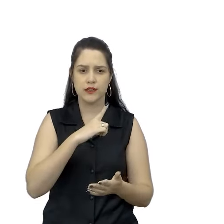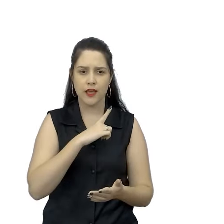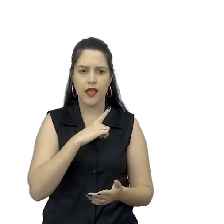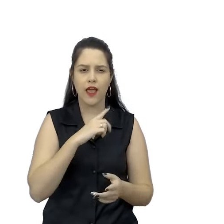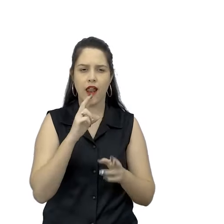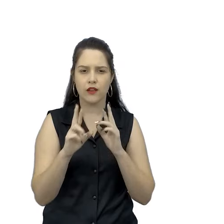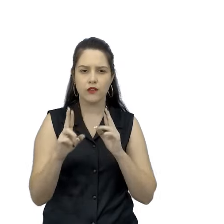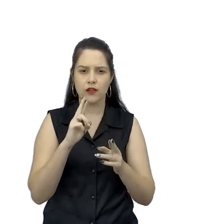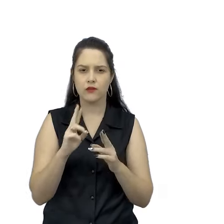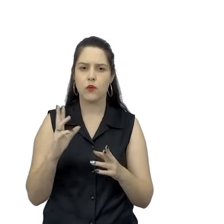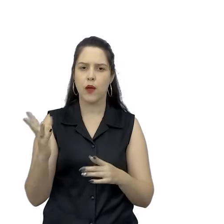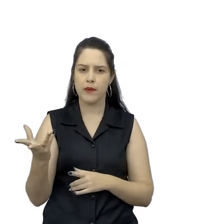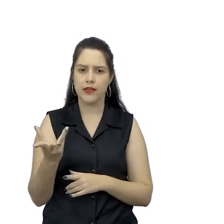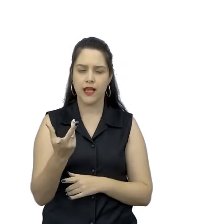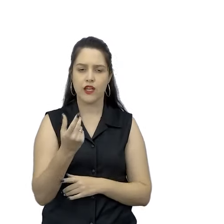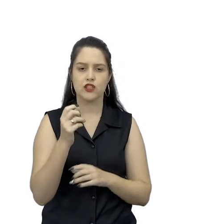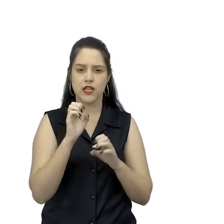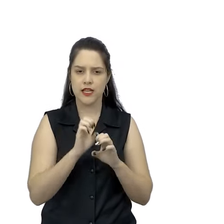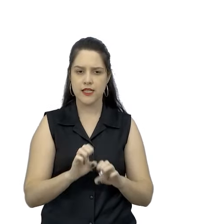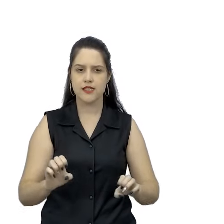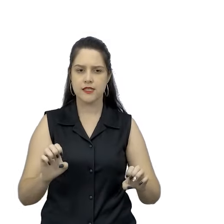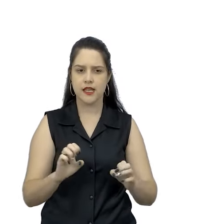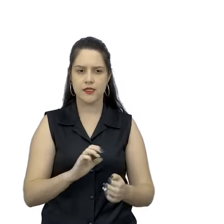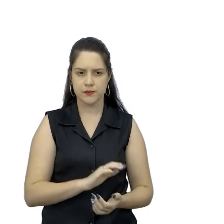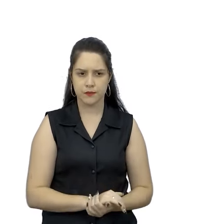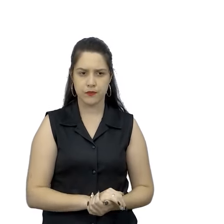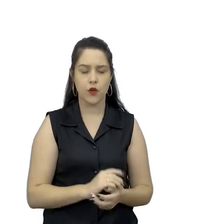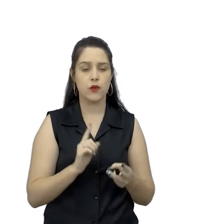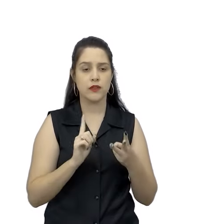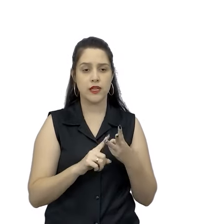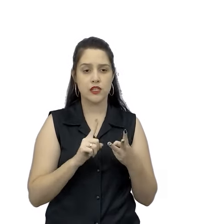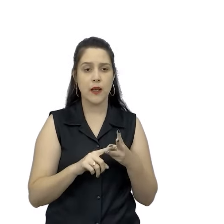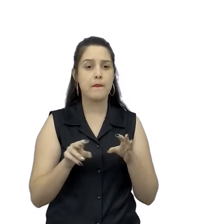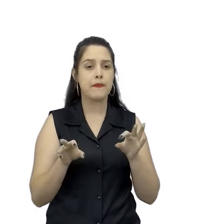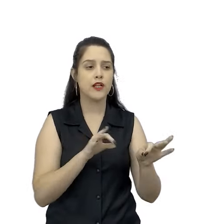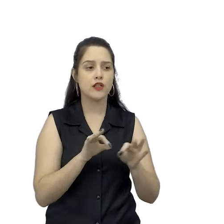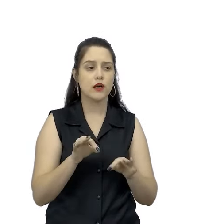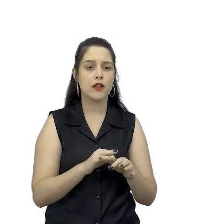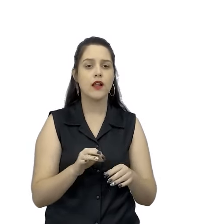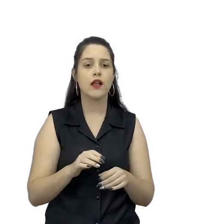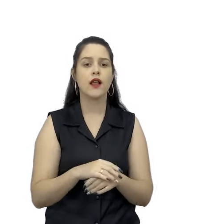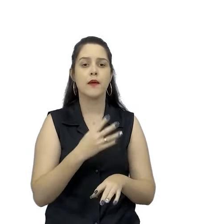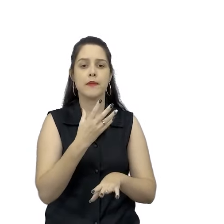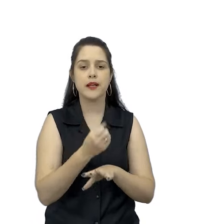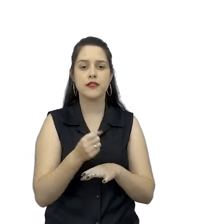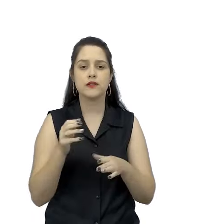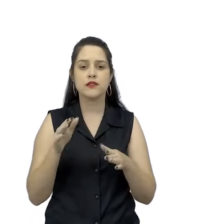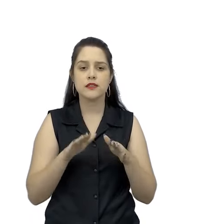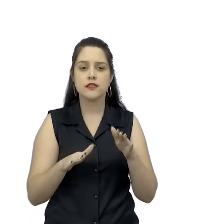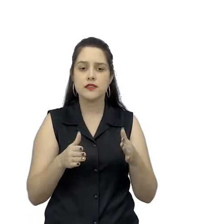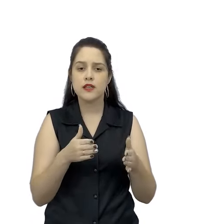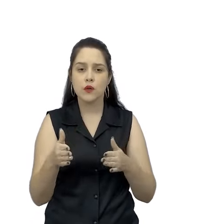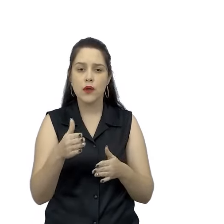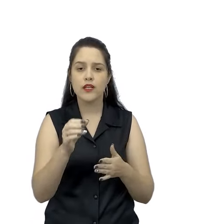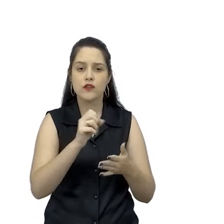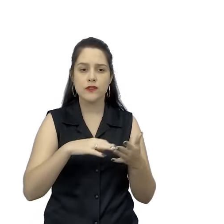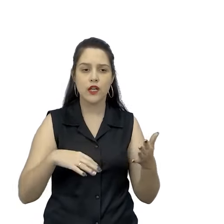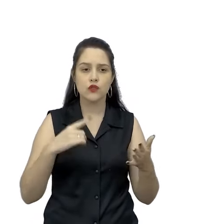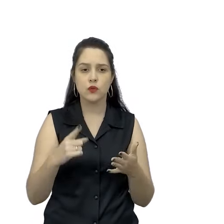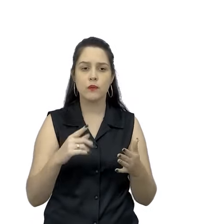as habilidades essenciais, né? O terceiro passo, planejar a aplicação dessas sequências de atividade para